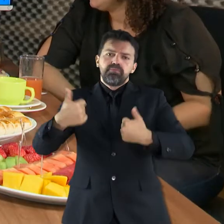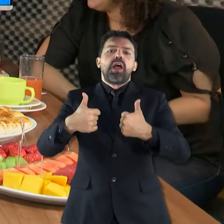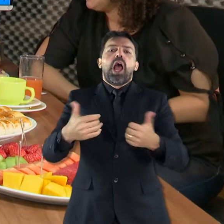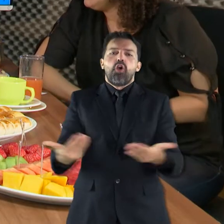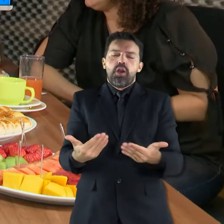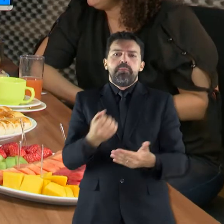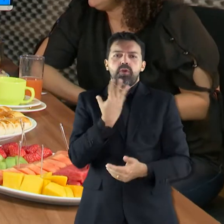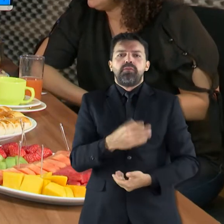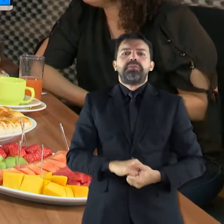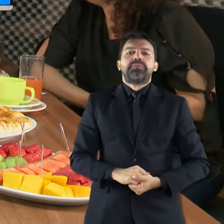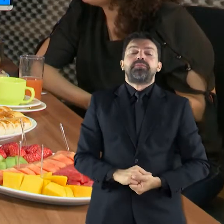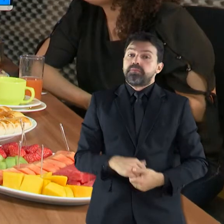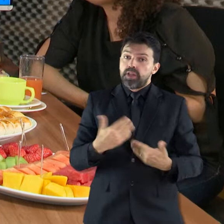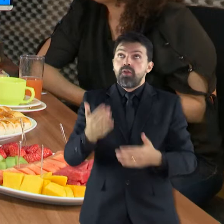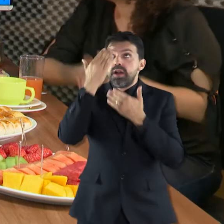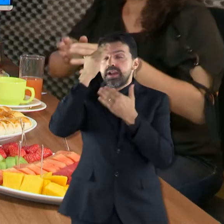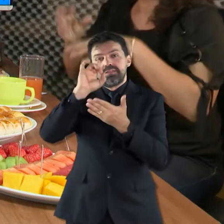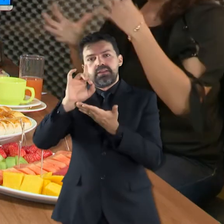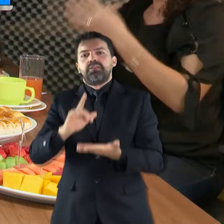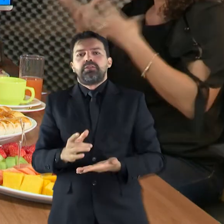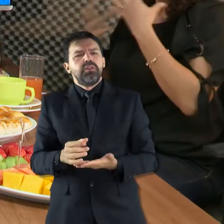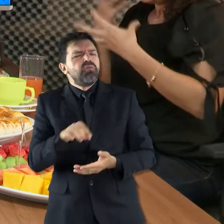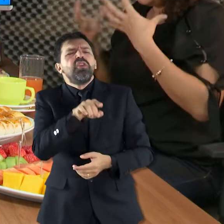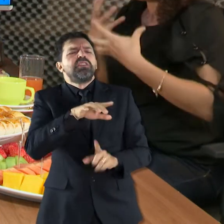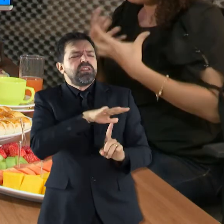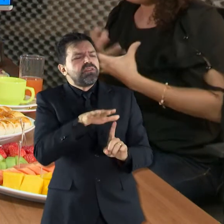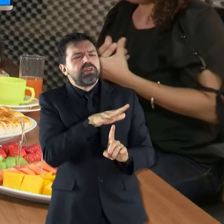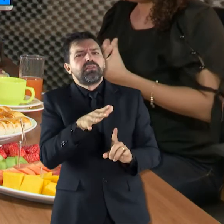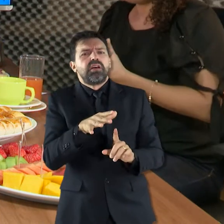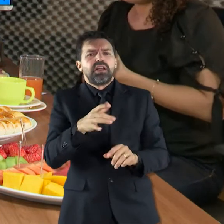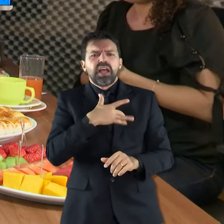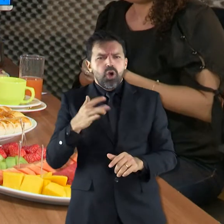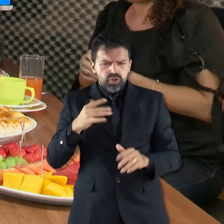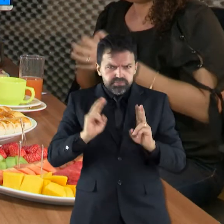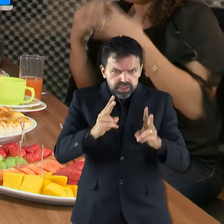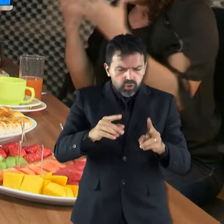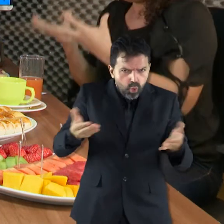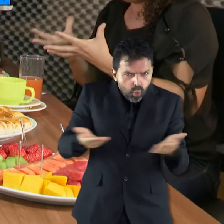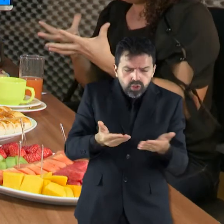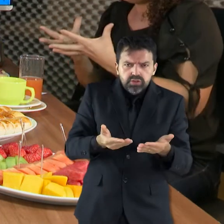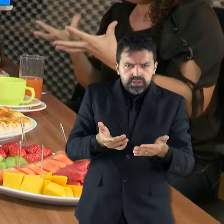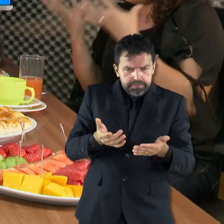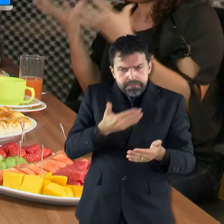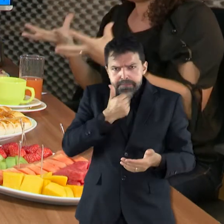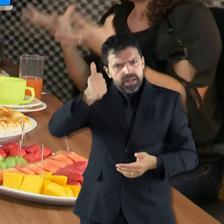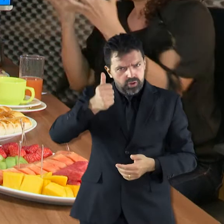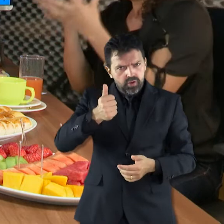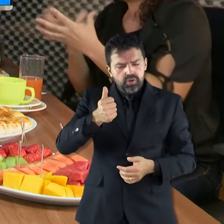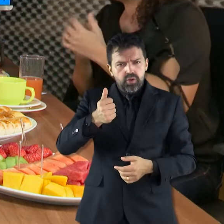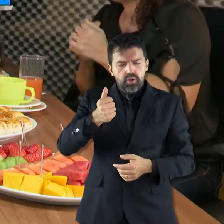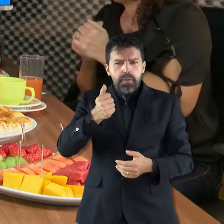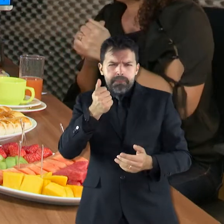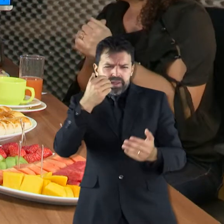Deus. E assim, como está a sua situação, assim, de saúde mesmo hoje, assim? Hoje você está bem, né? Seu psicológico